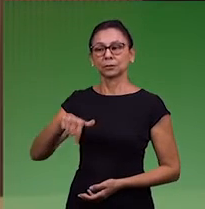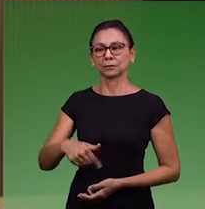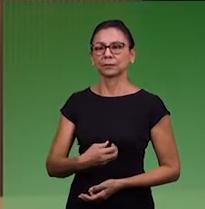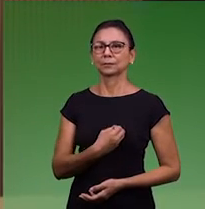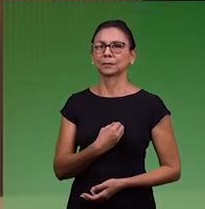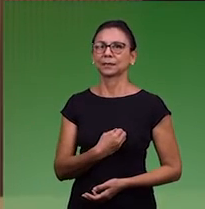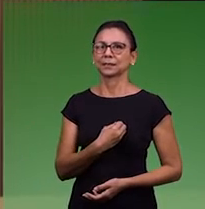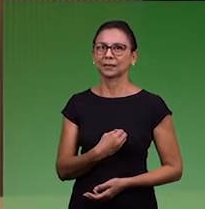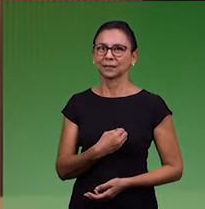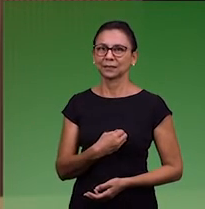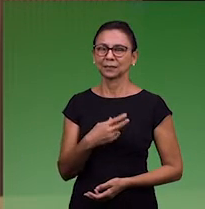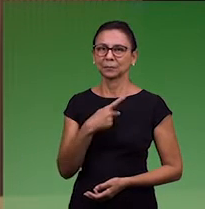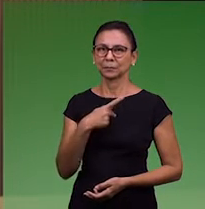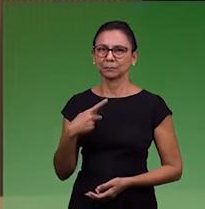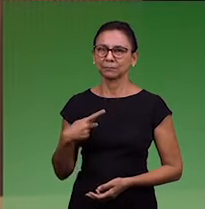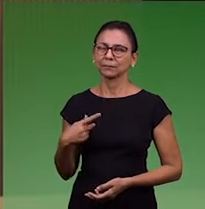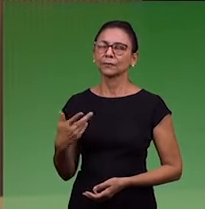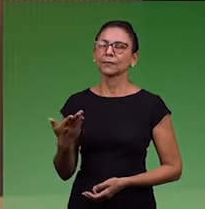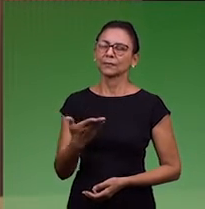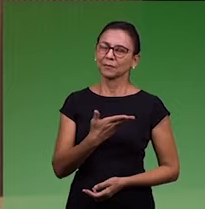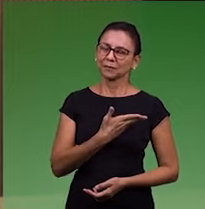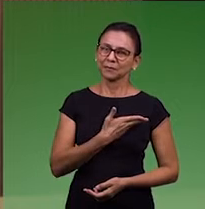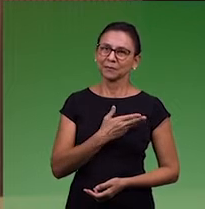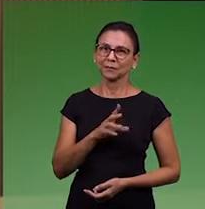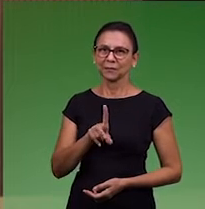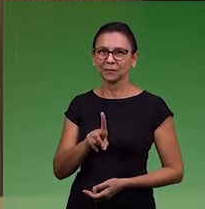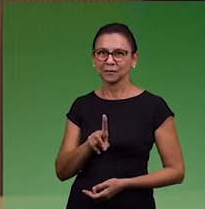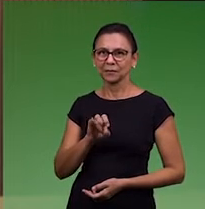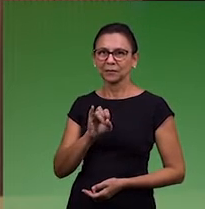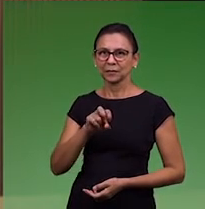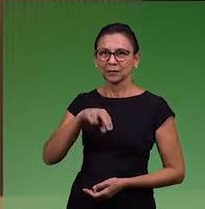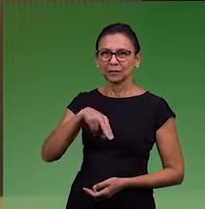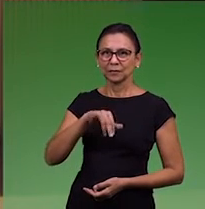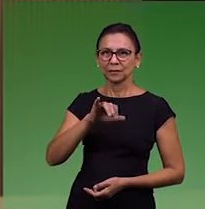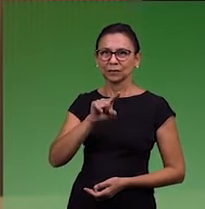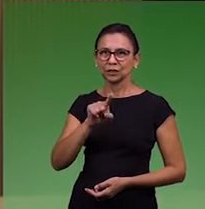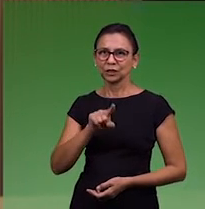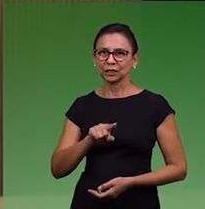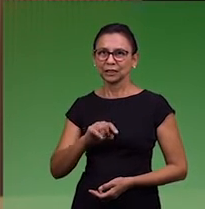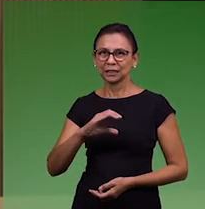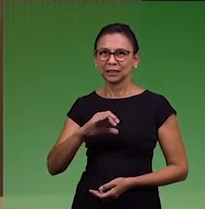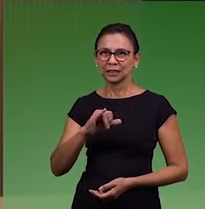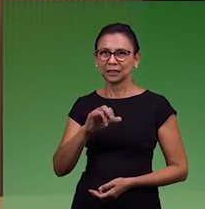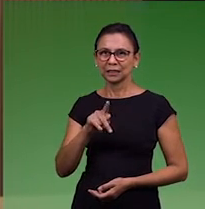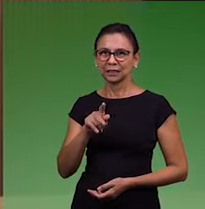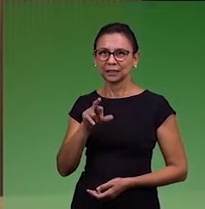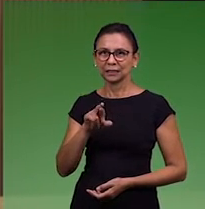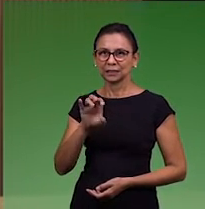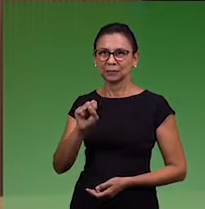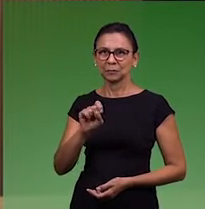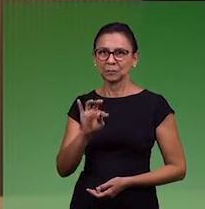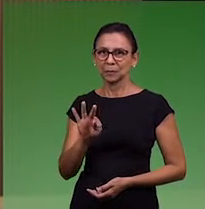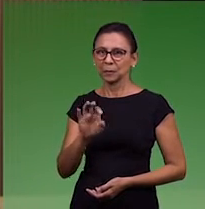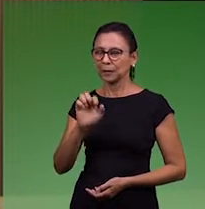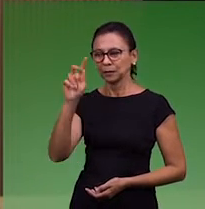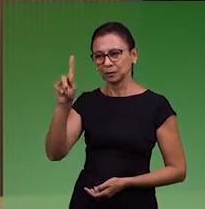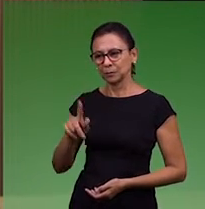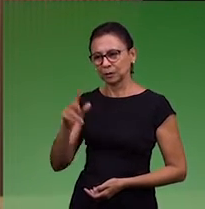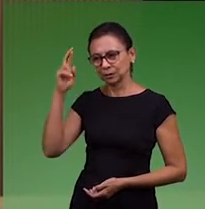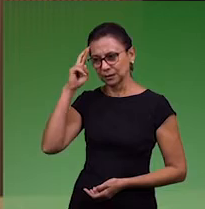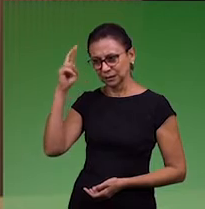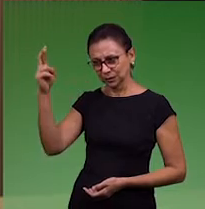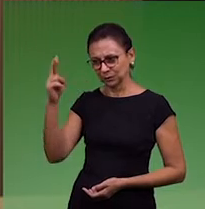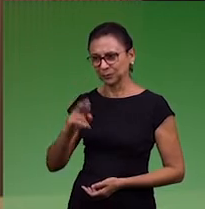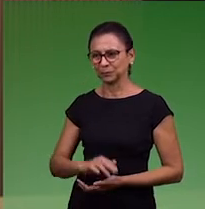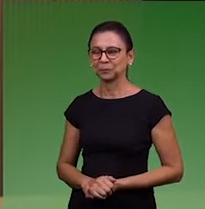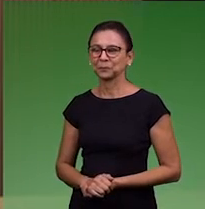com a presença do nosso companheiro, Pastor Diniz Cipreste. Pastor Diniz, a paz do Senhor. Uma alegria tê-lo conosco